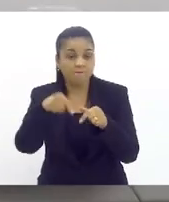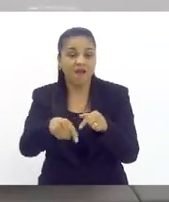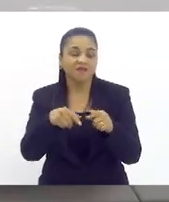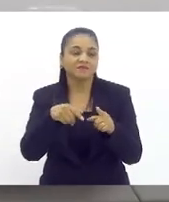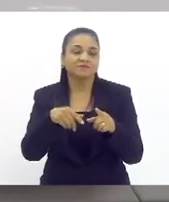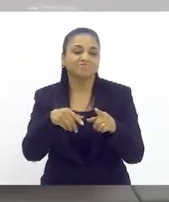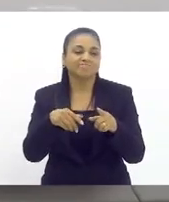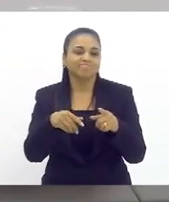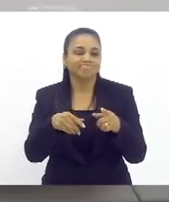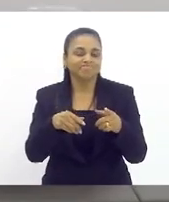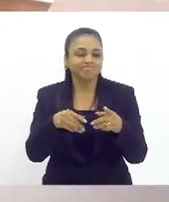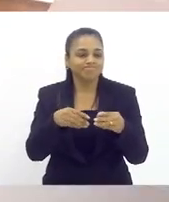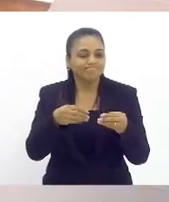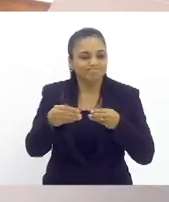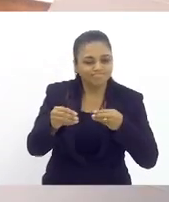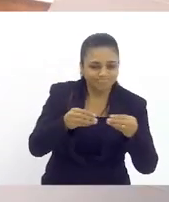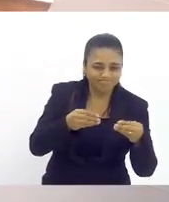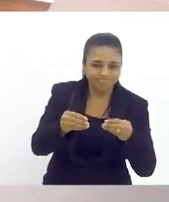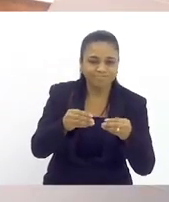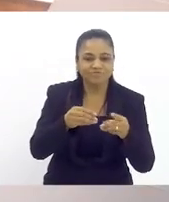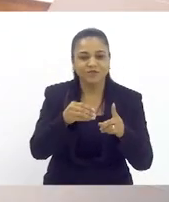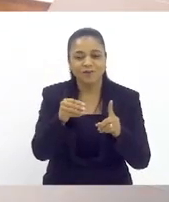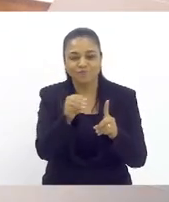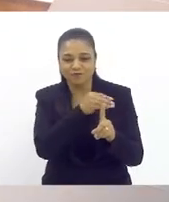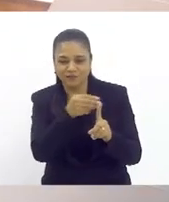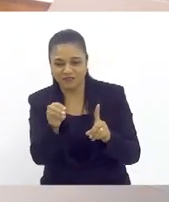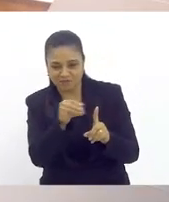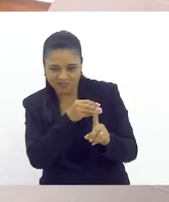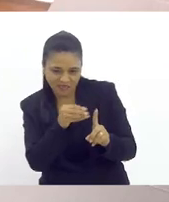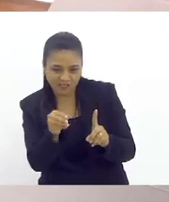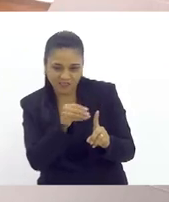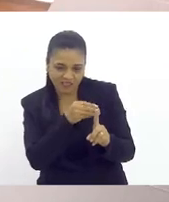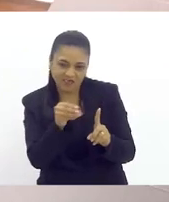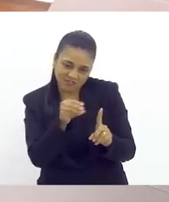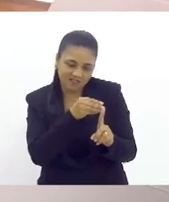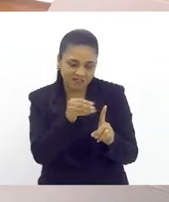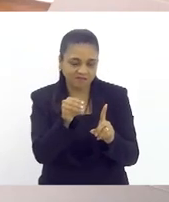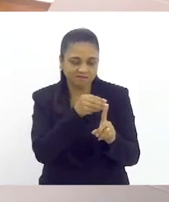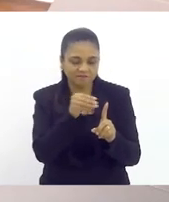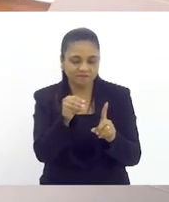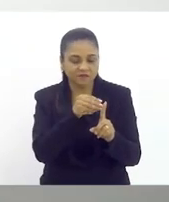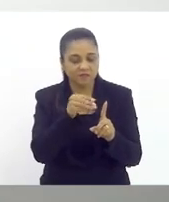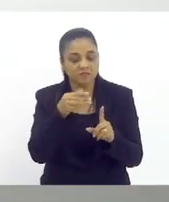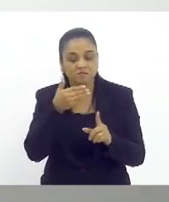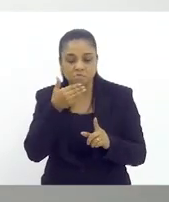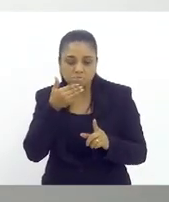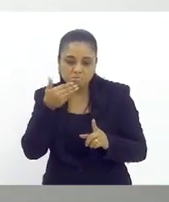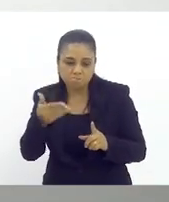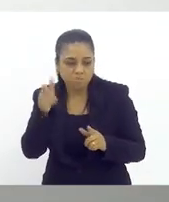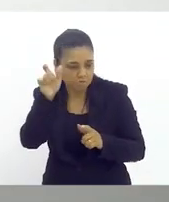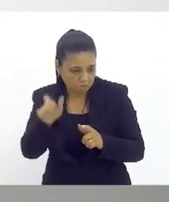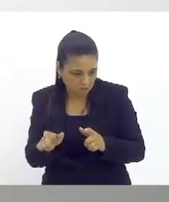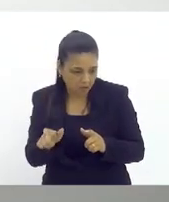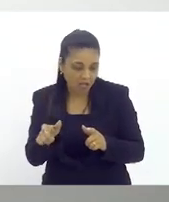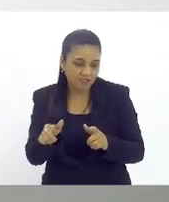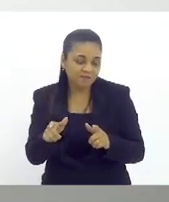vulnerabilidade da gente é muito grande as pessoas encomendam e depois desistem né a gente fica com a produção